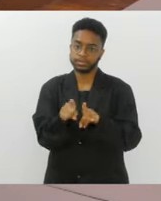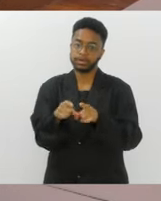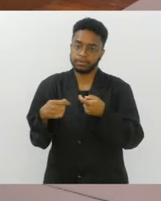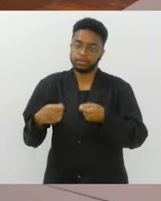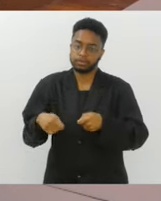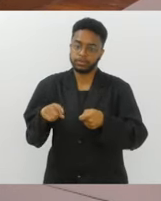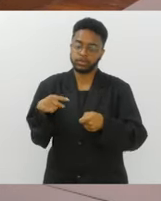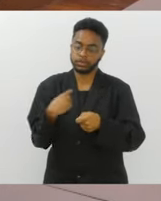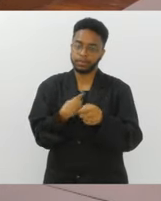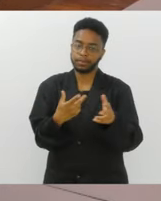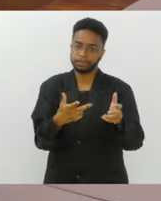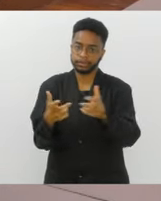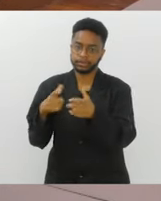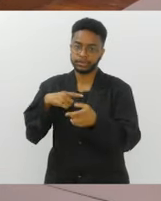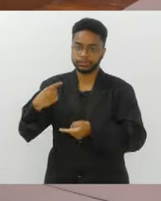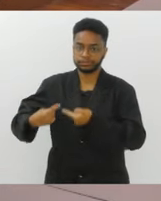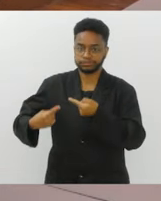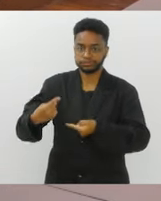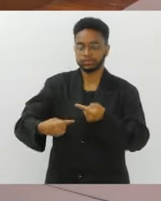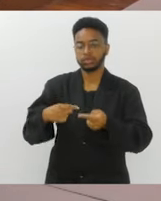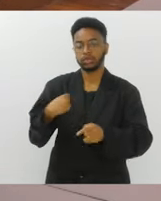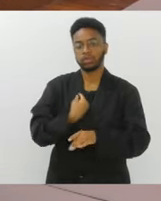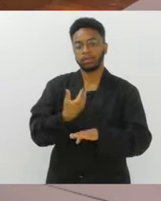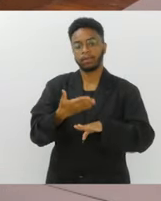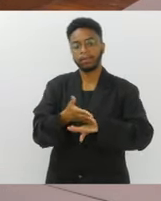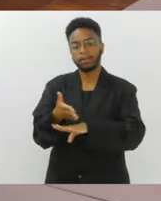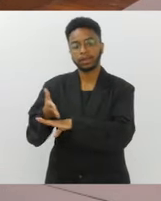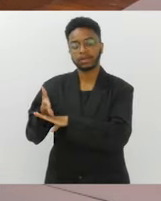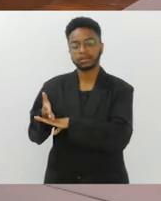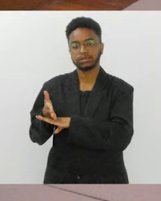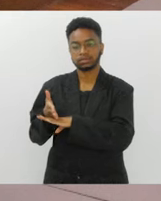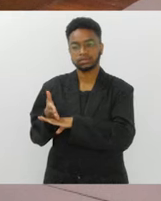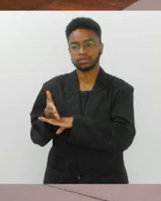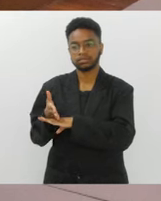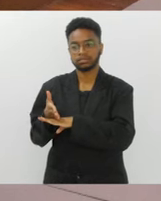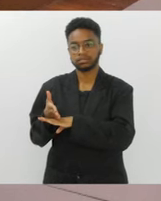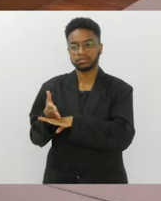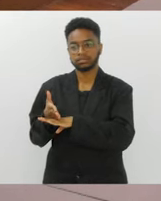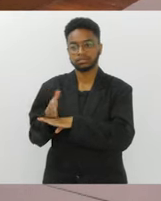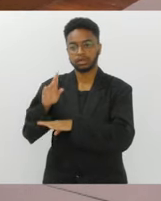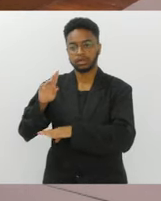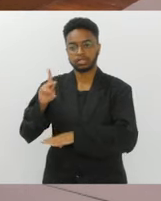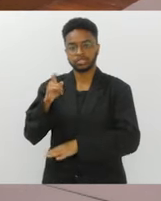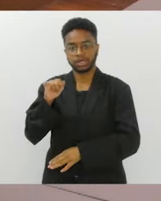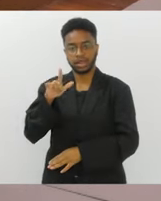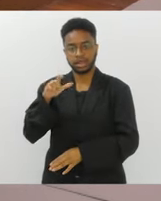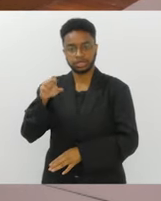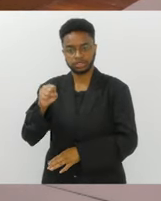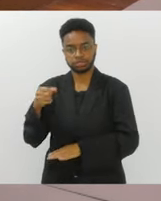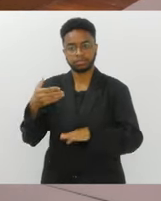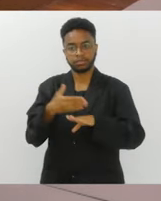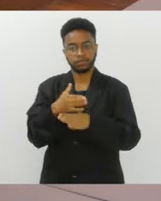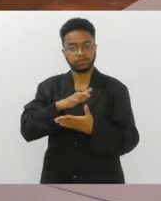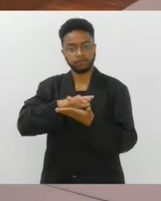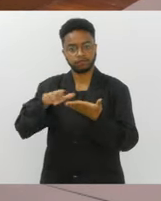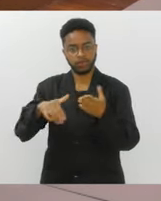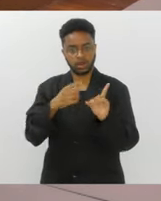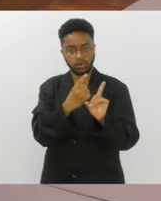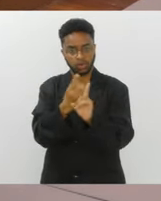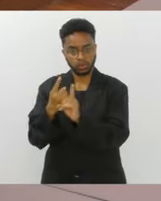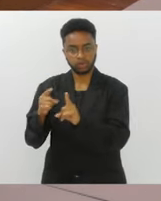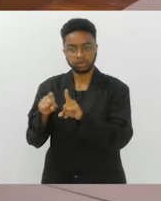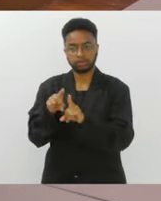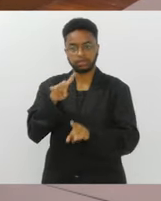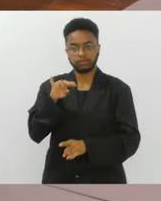tem percebido nos debates que a gente tem participado, o Charles tem participado em vários encontros, Vicente